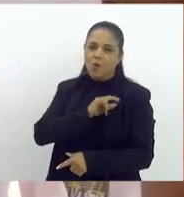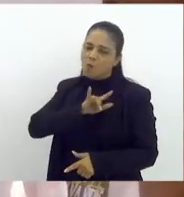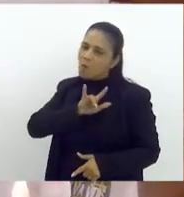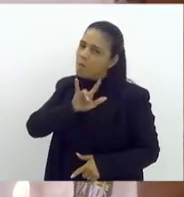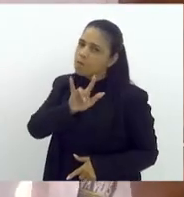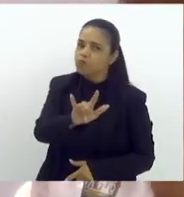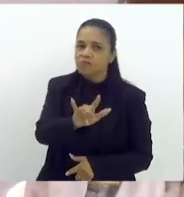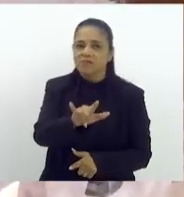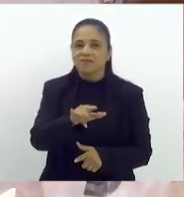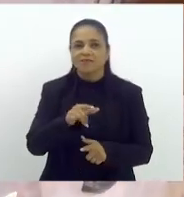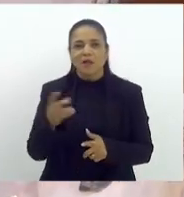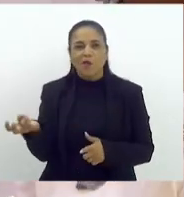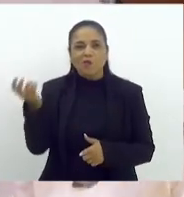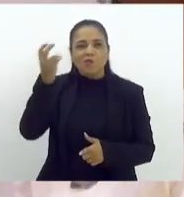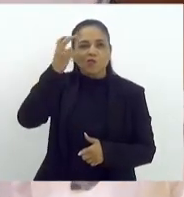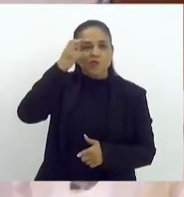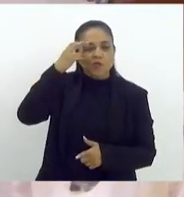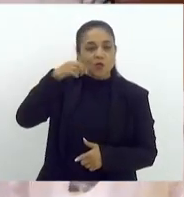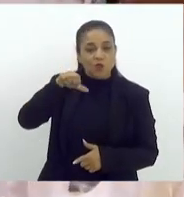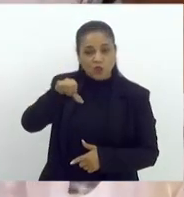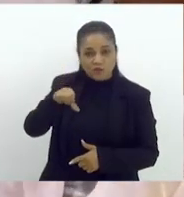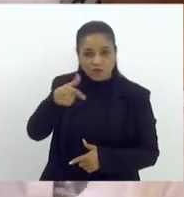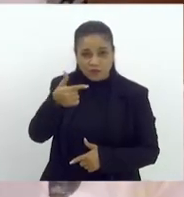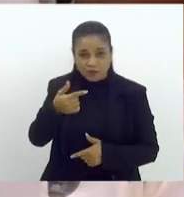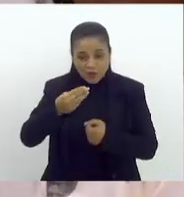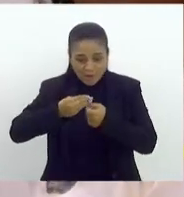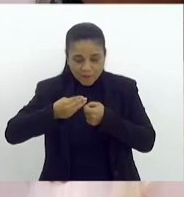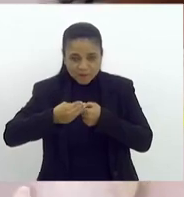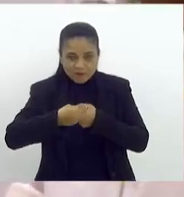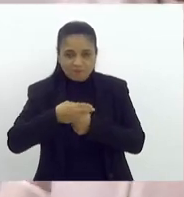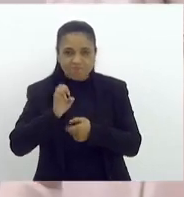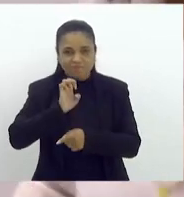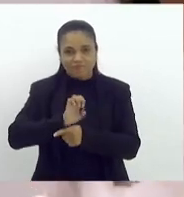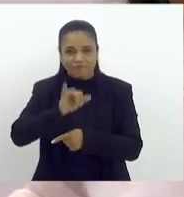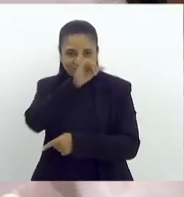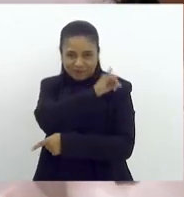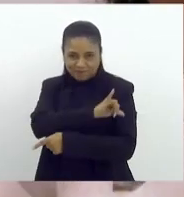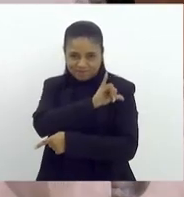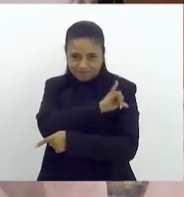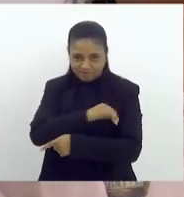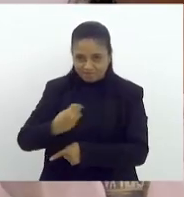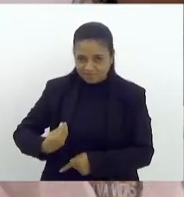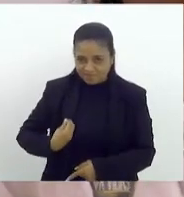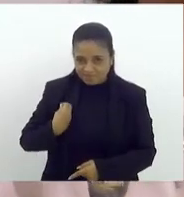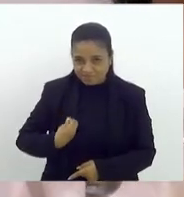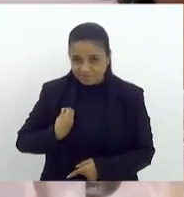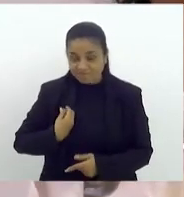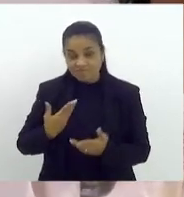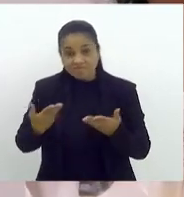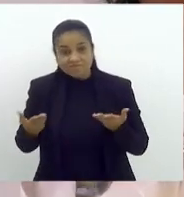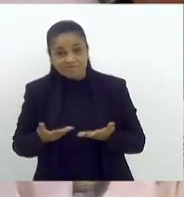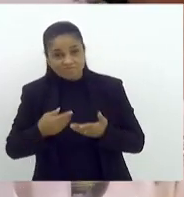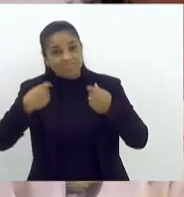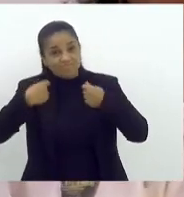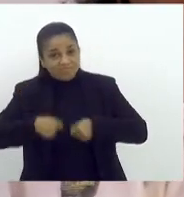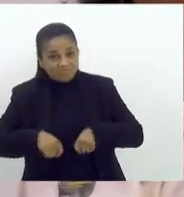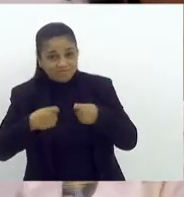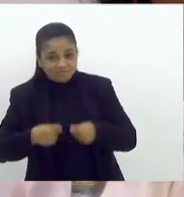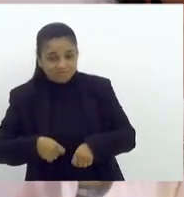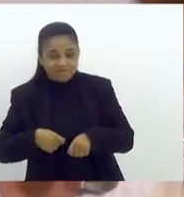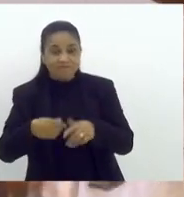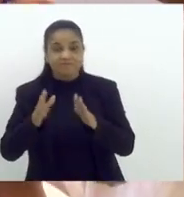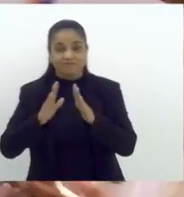sobreviva nos 92 municípios do Estado do Rio de Janeiro agora faz se necessário que esta